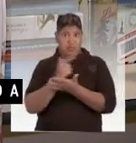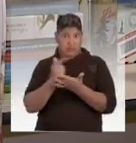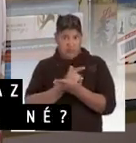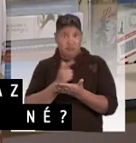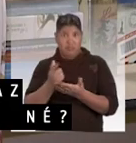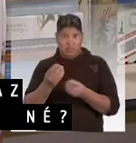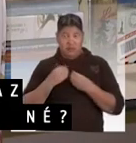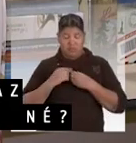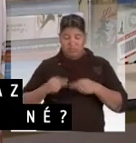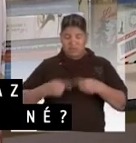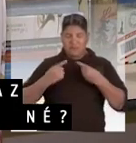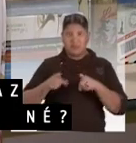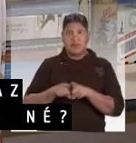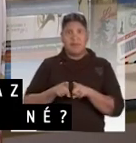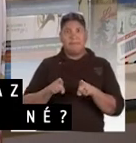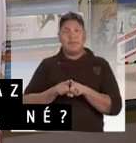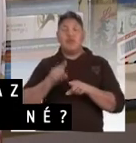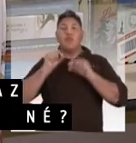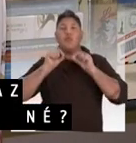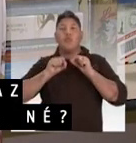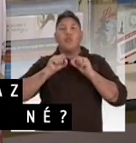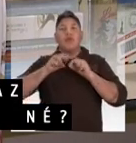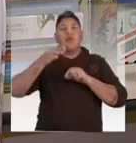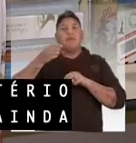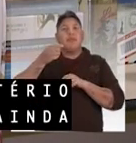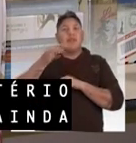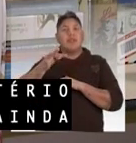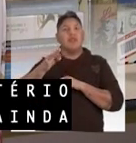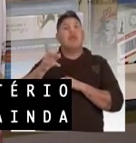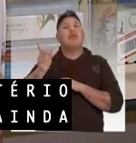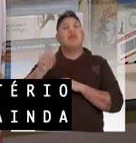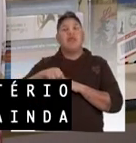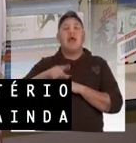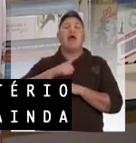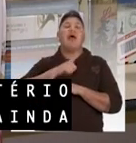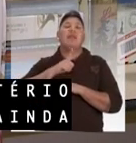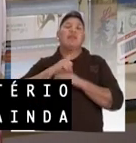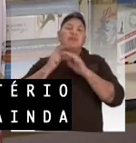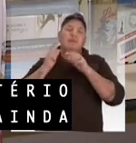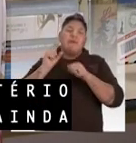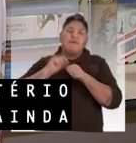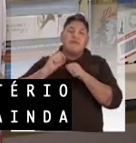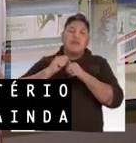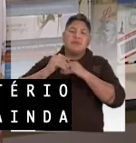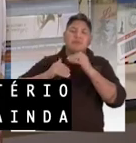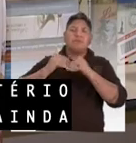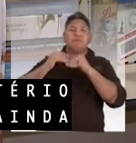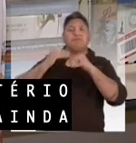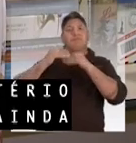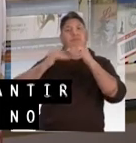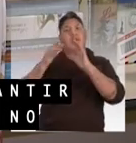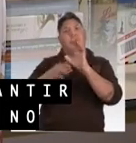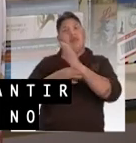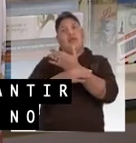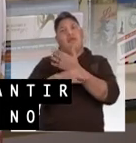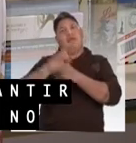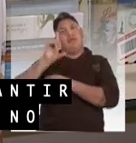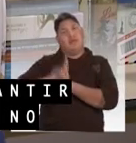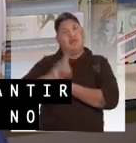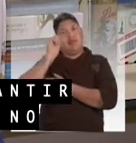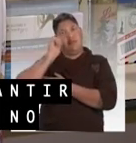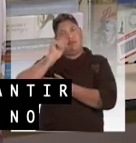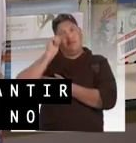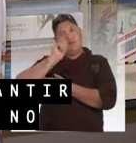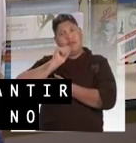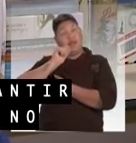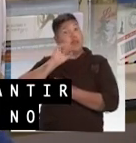obra ela traz esses desafios também. Né? O que o MPT e o Ministério Público como um todo ainda pode avançar para garantir